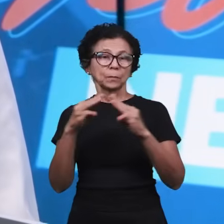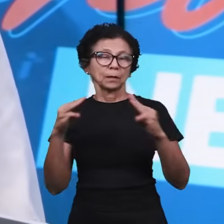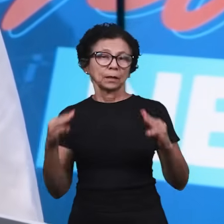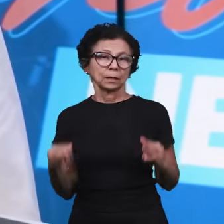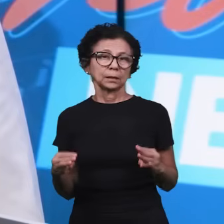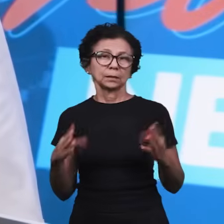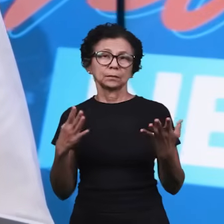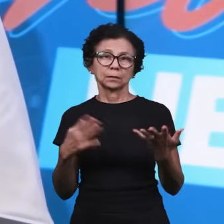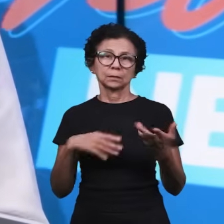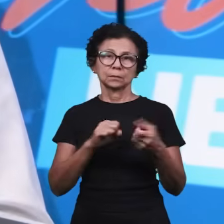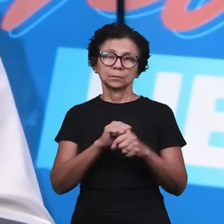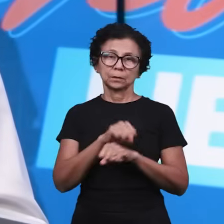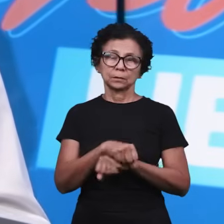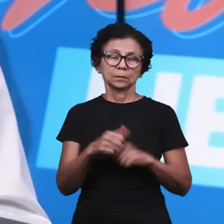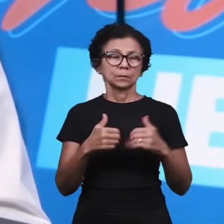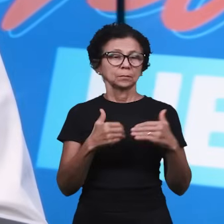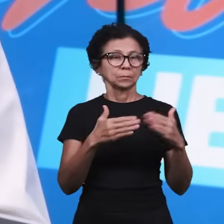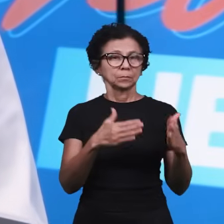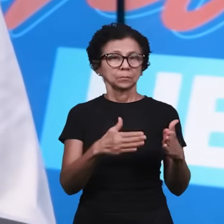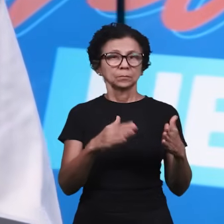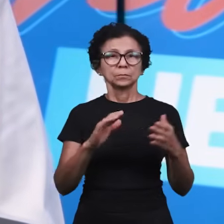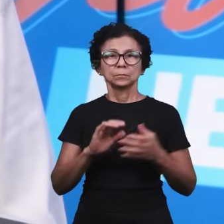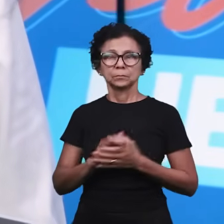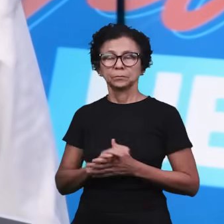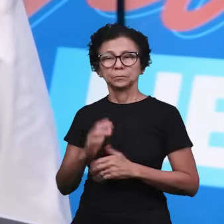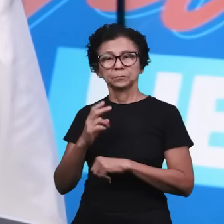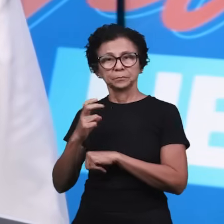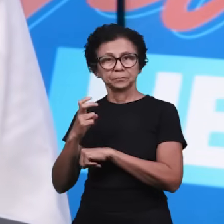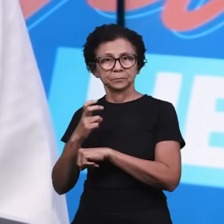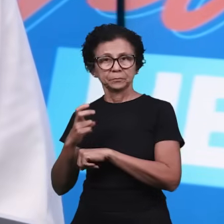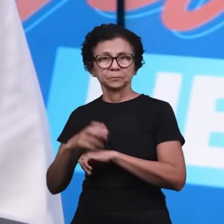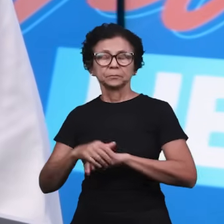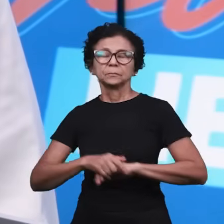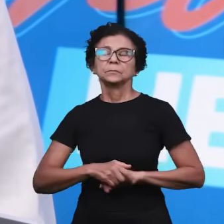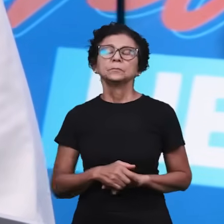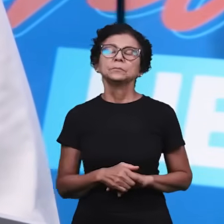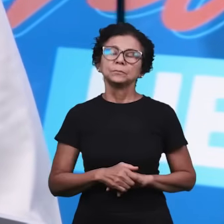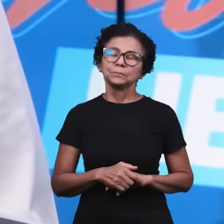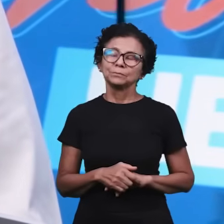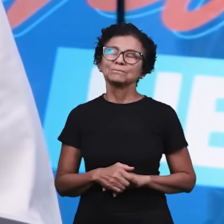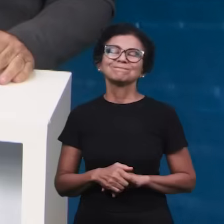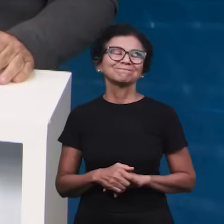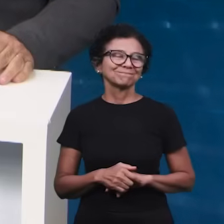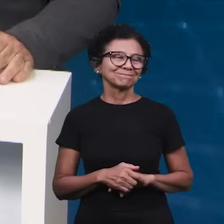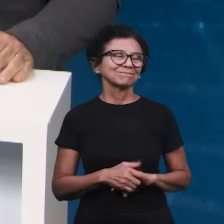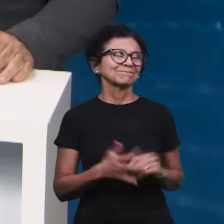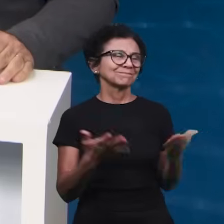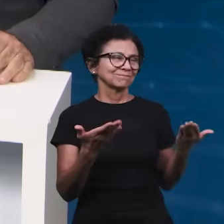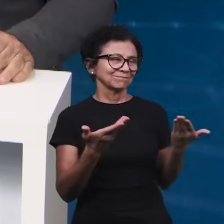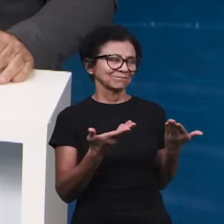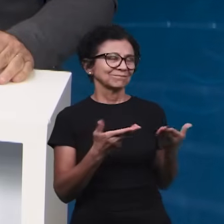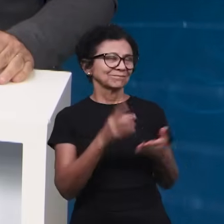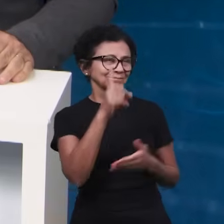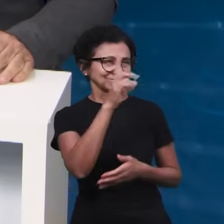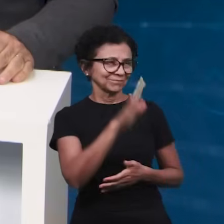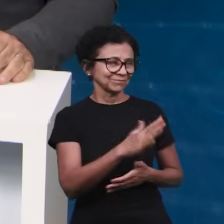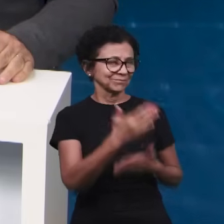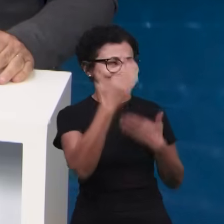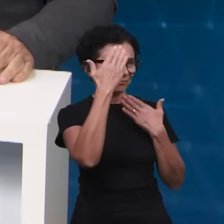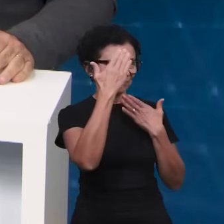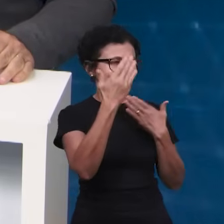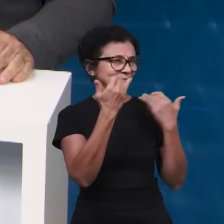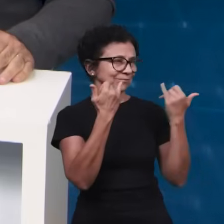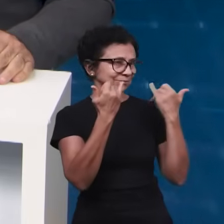os demais manaíns, sendo seminários de principiantes e quinto período. Maravilha. Claudi, volte mais vezes.